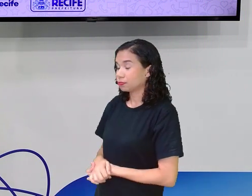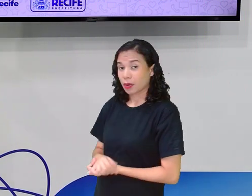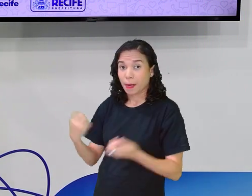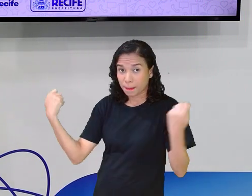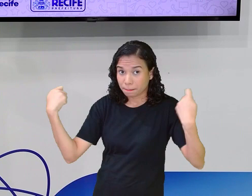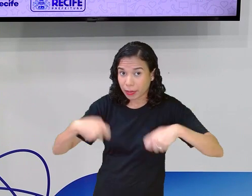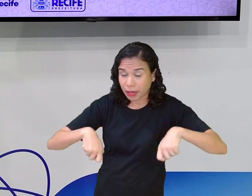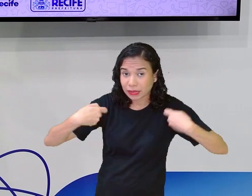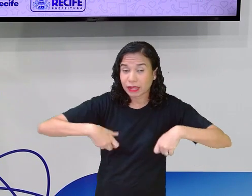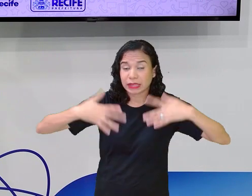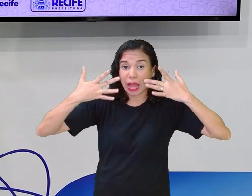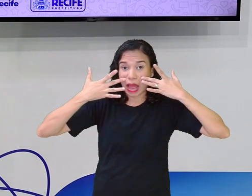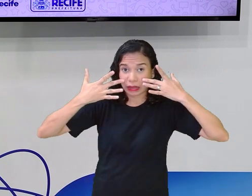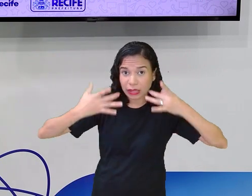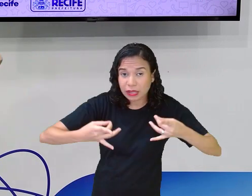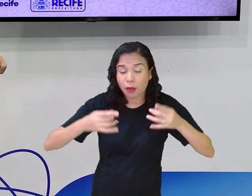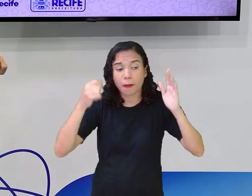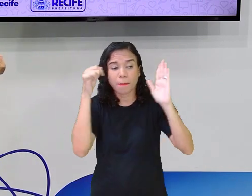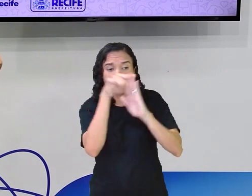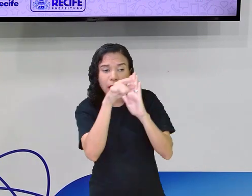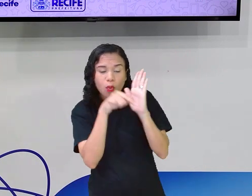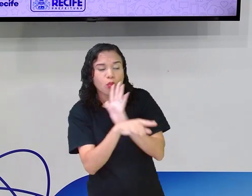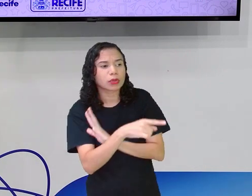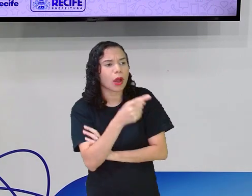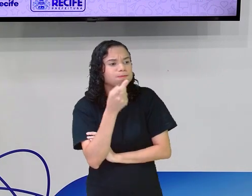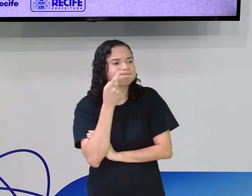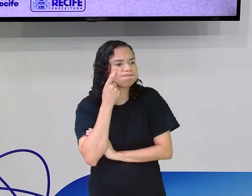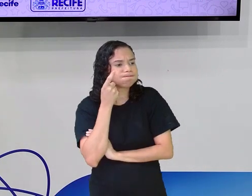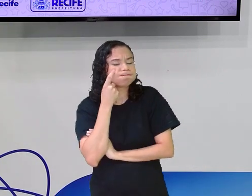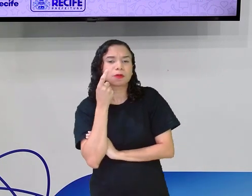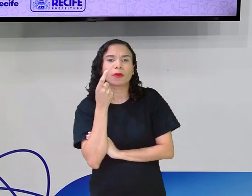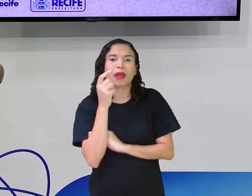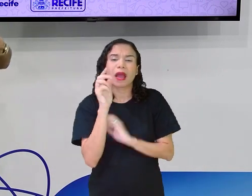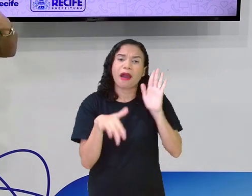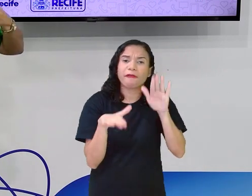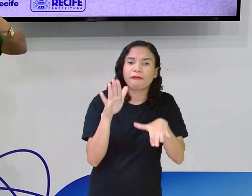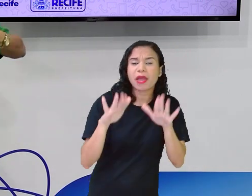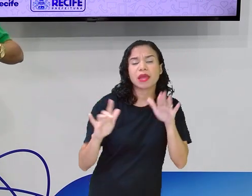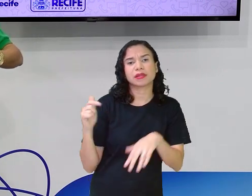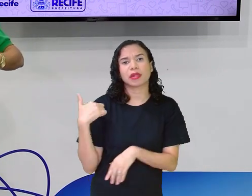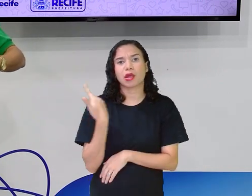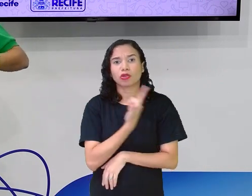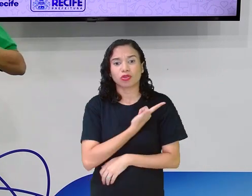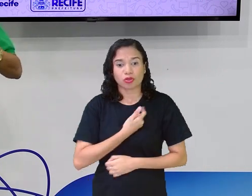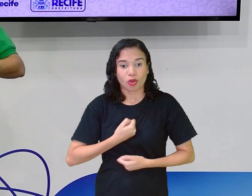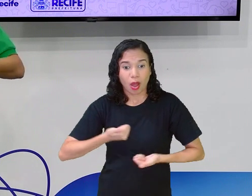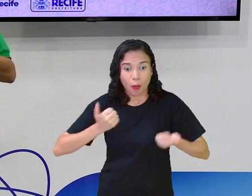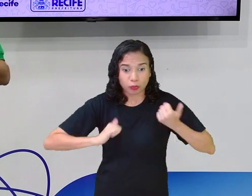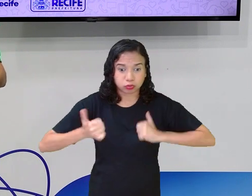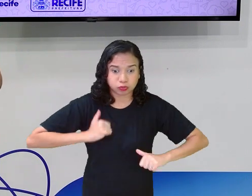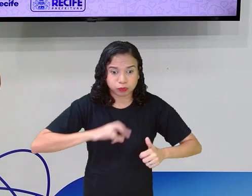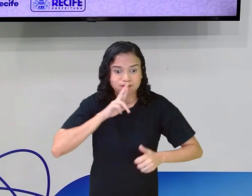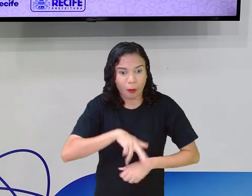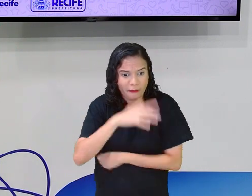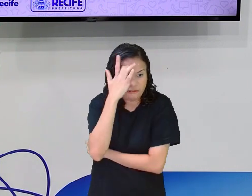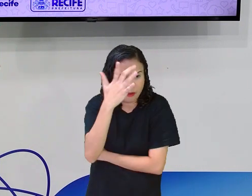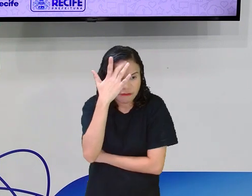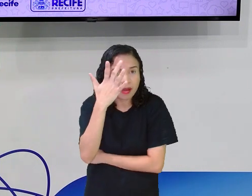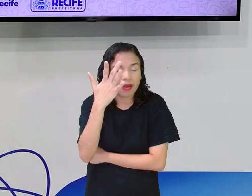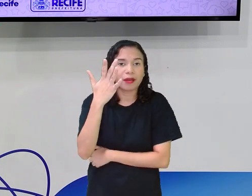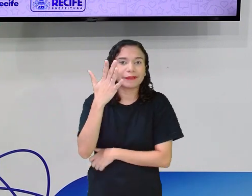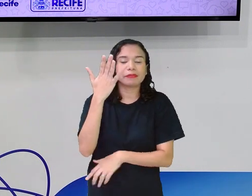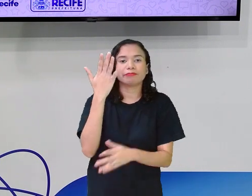Vocês precisam prestar atenção nas perguntas. Porque às vezes a gente vai muito afobado, está muito fácil